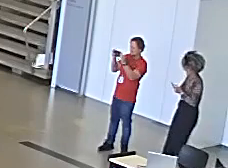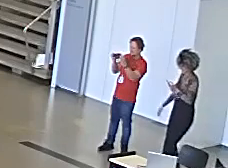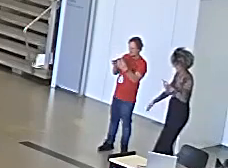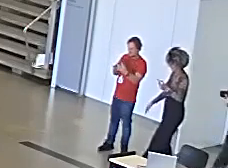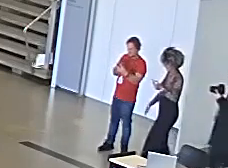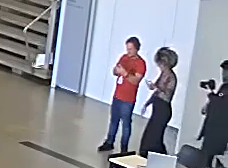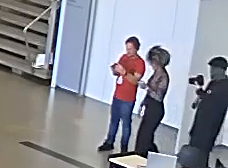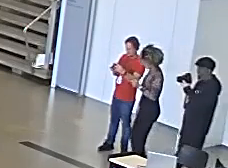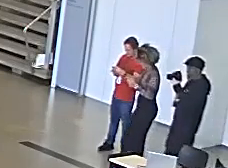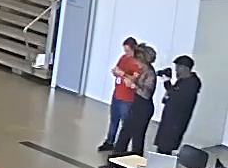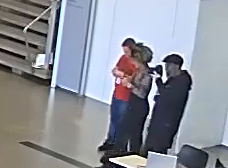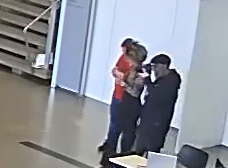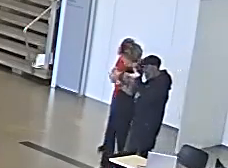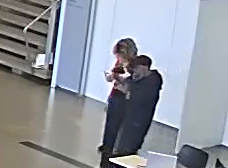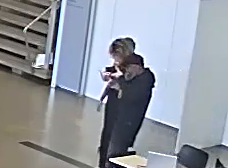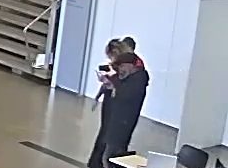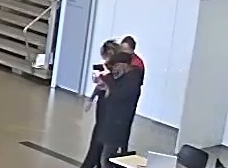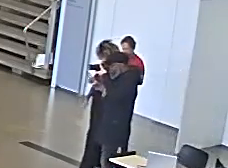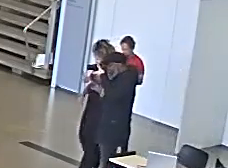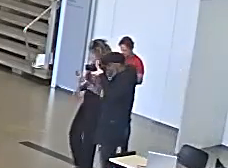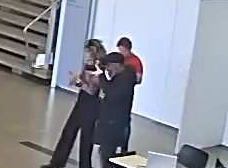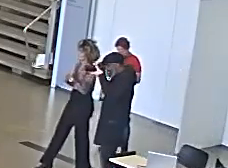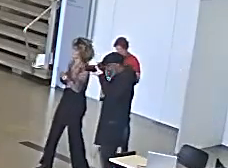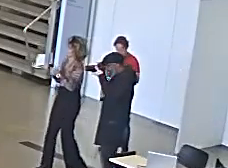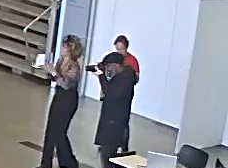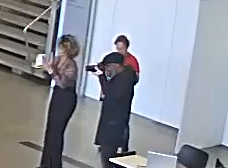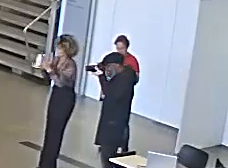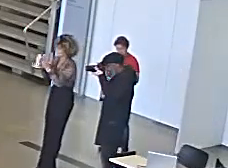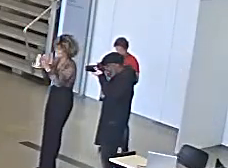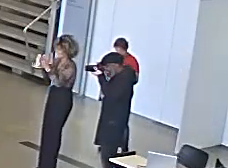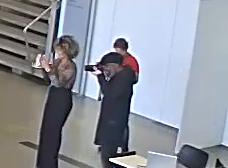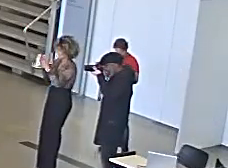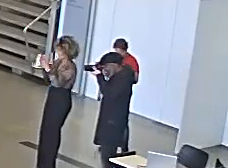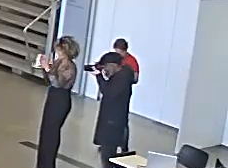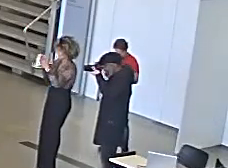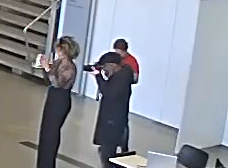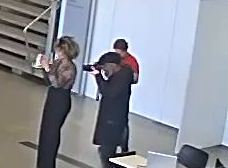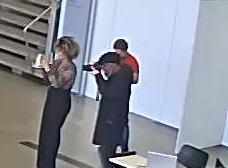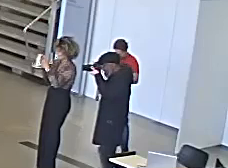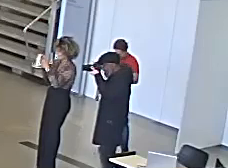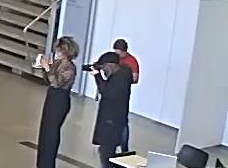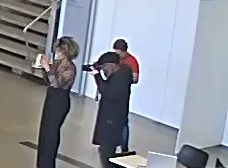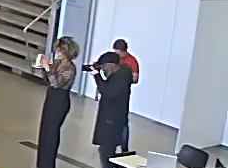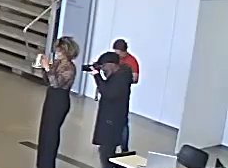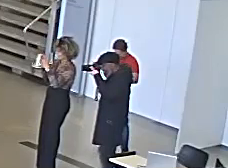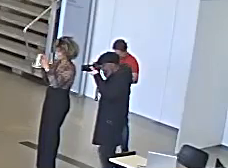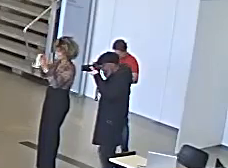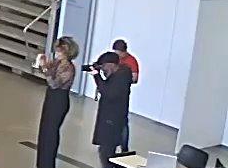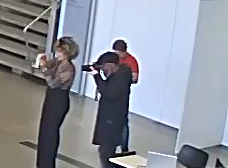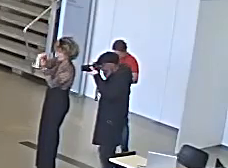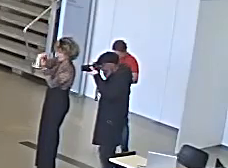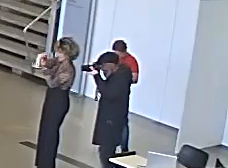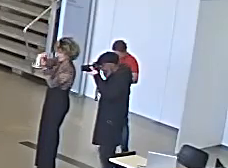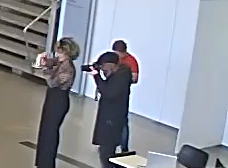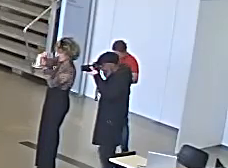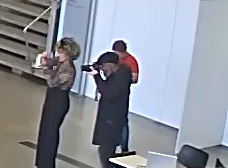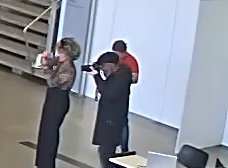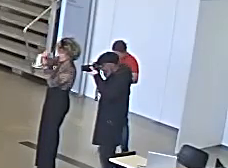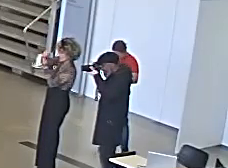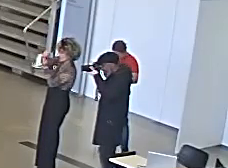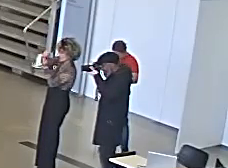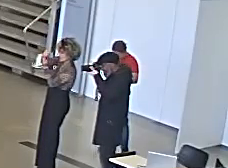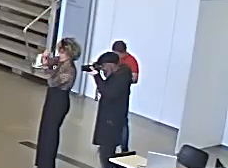50, 78, muito poucos. Daqui a pouquinho, nada. Quero dizer para vocês que me sinto muito